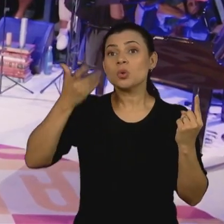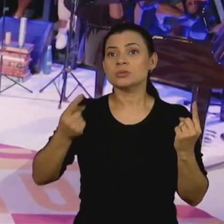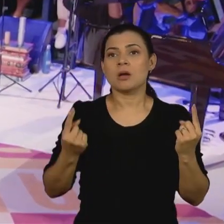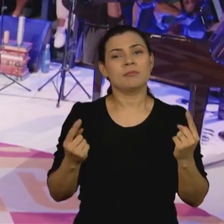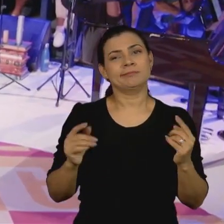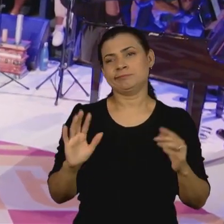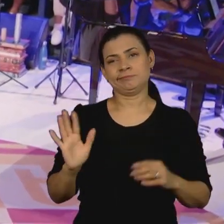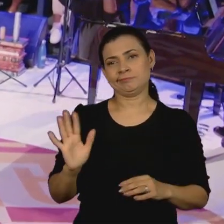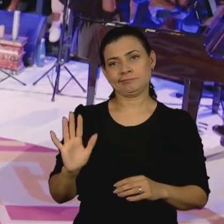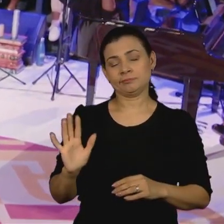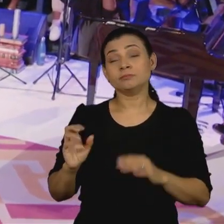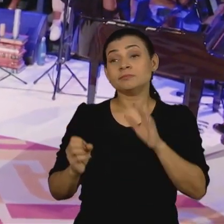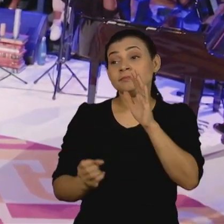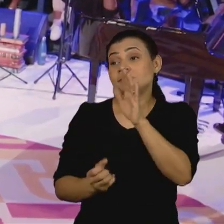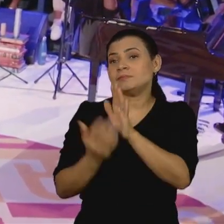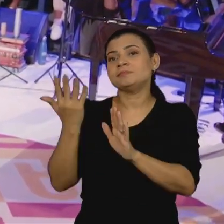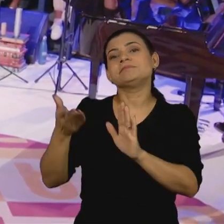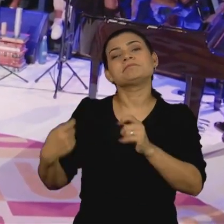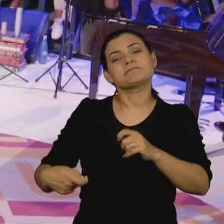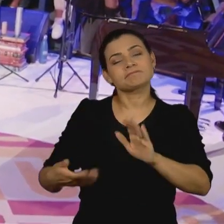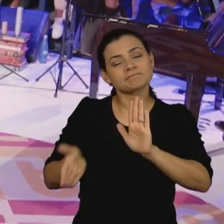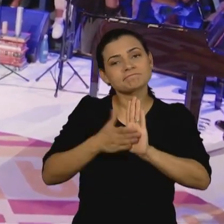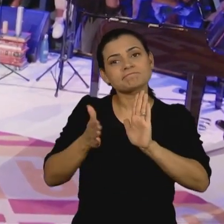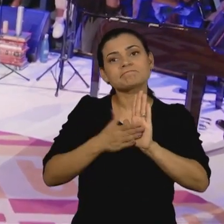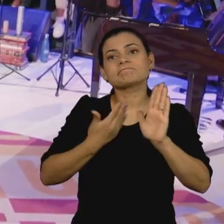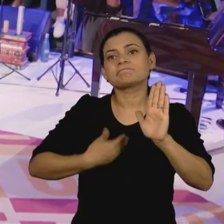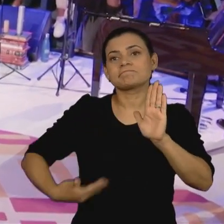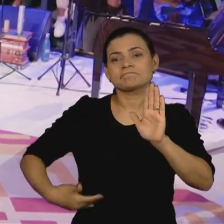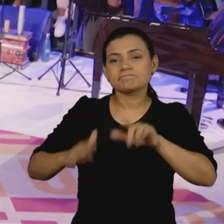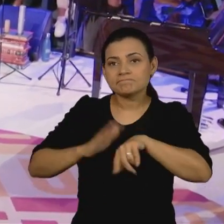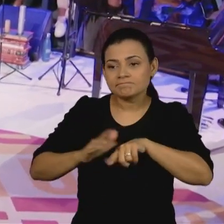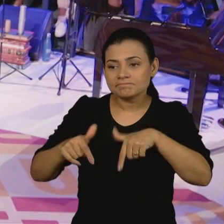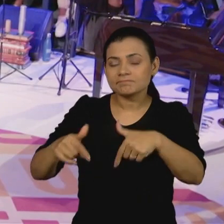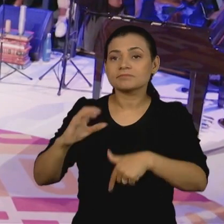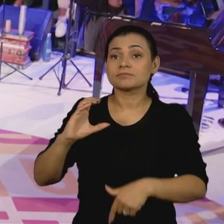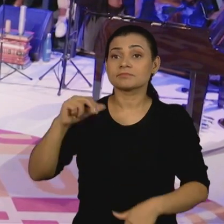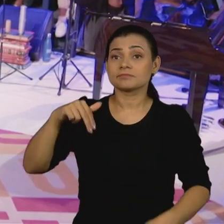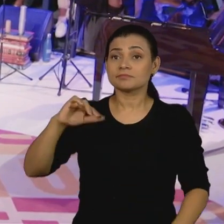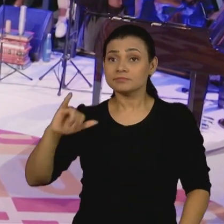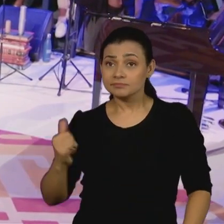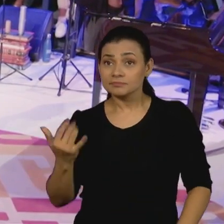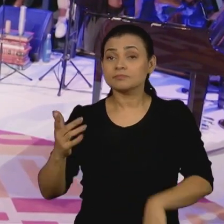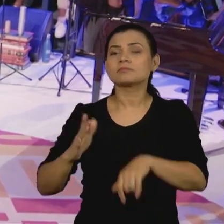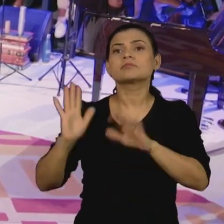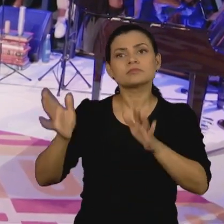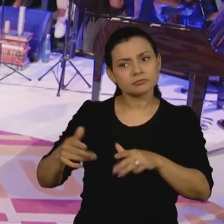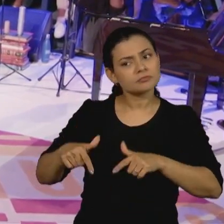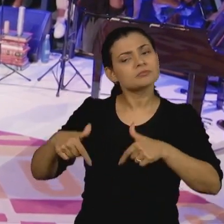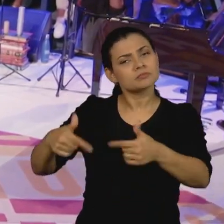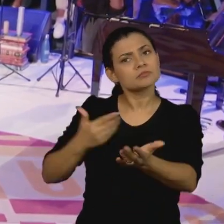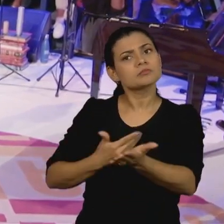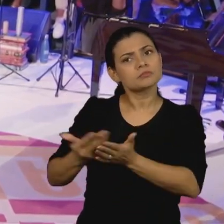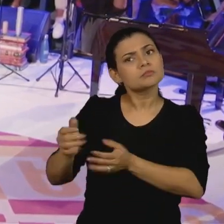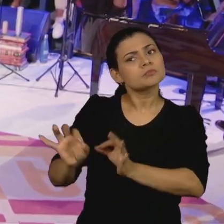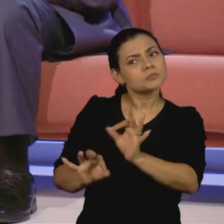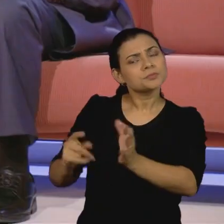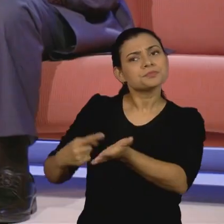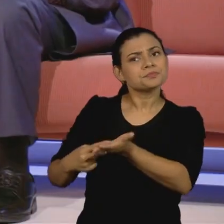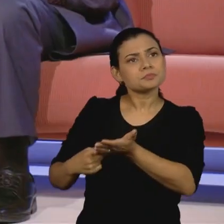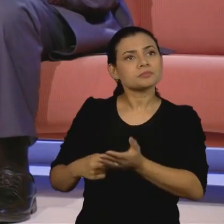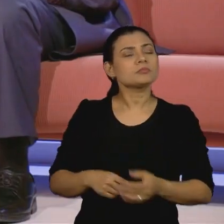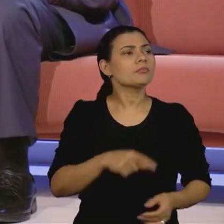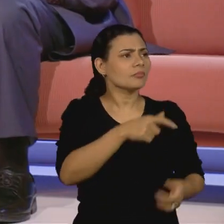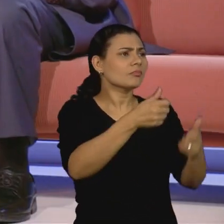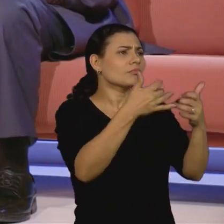que demandam políticas públicas que o CNJ tem trabalhado nisso, o Conselho Nacional de Justiça. Vamos falar um pouquinho do